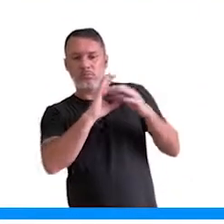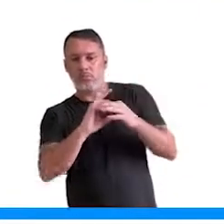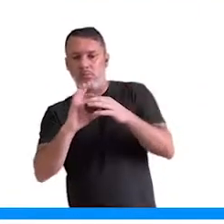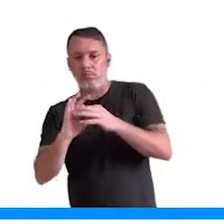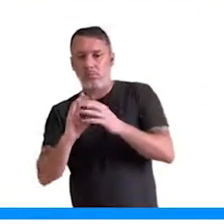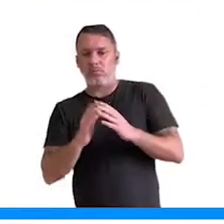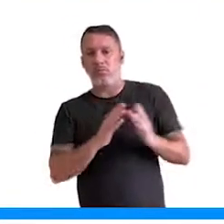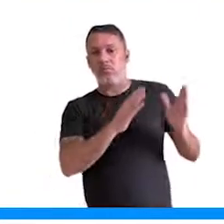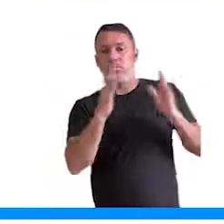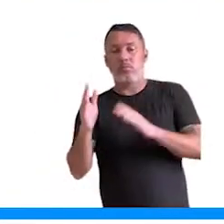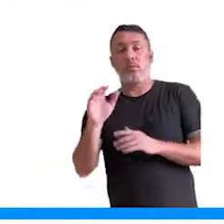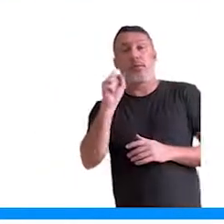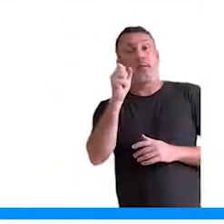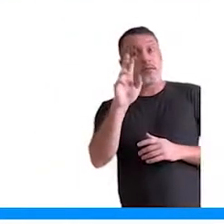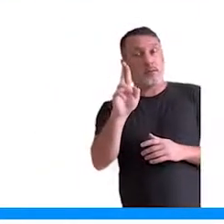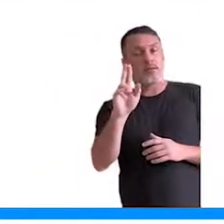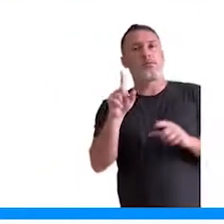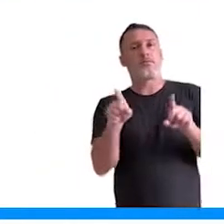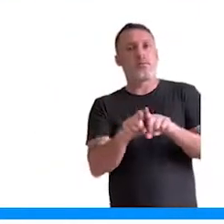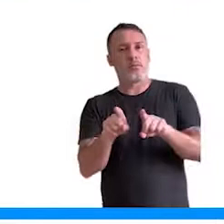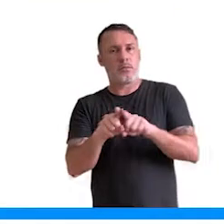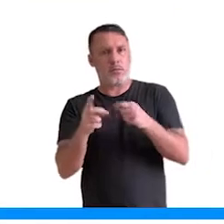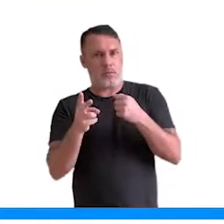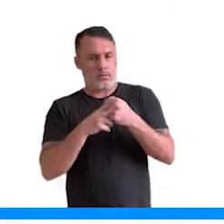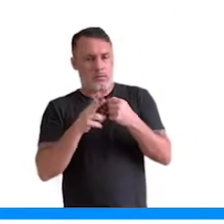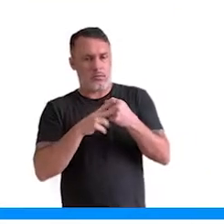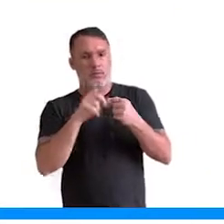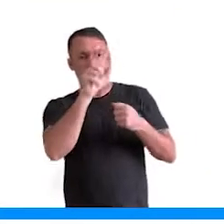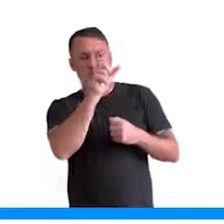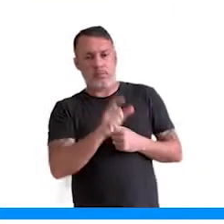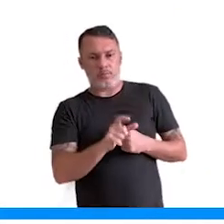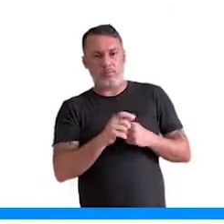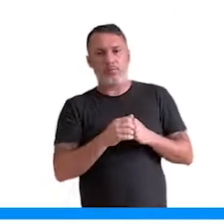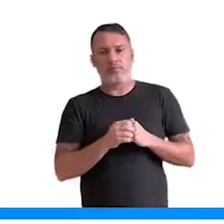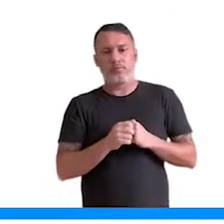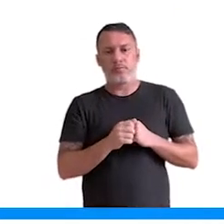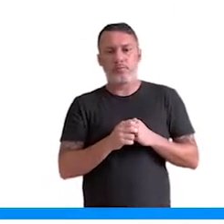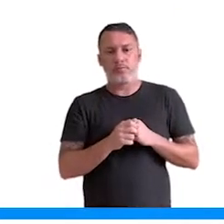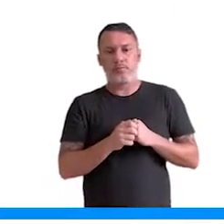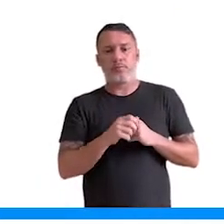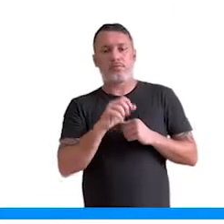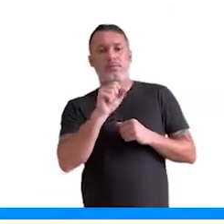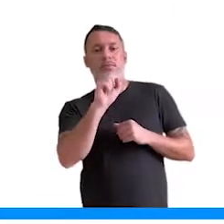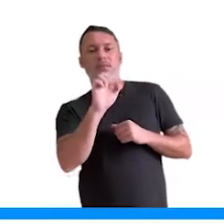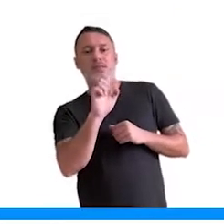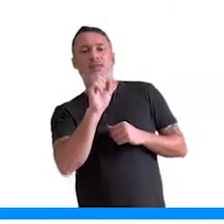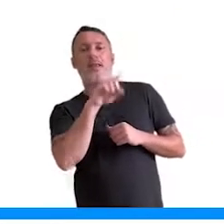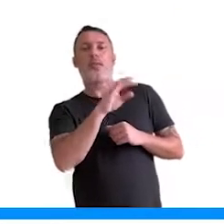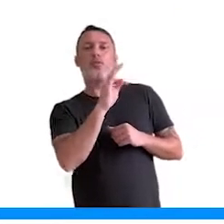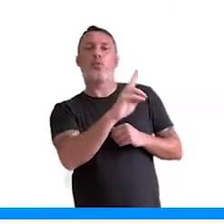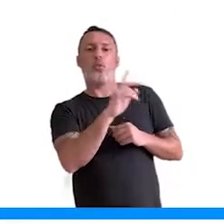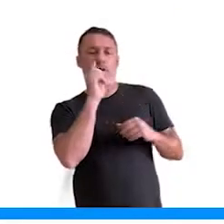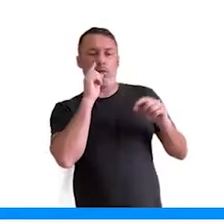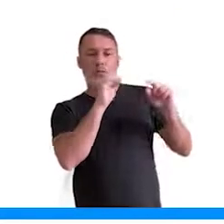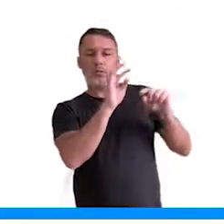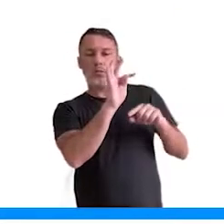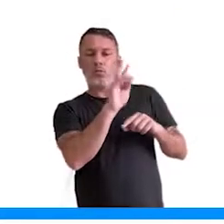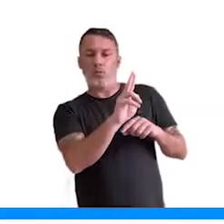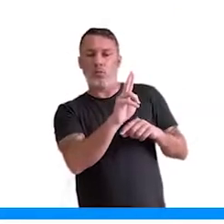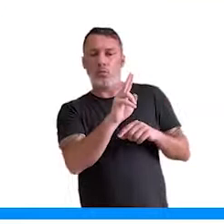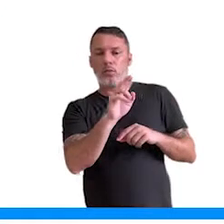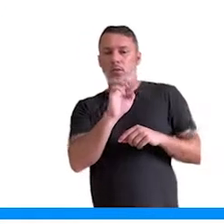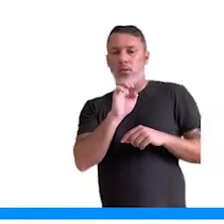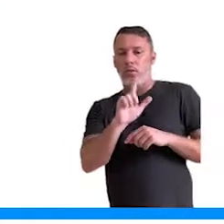hagan ustedes. Se, também. Se, tu, sea, usted,